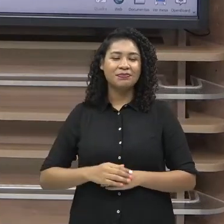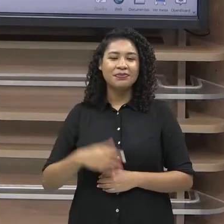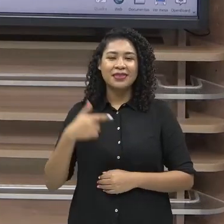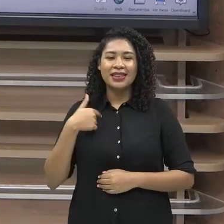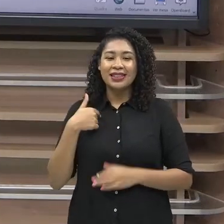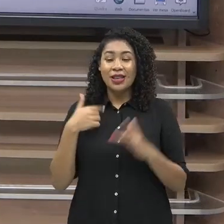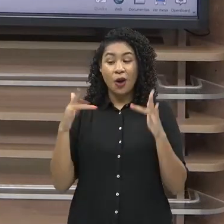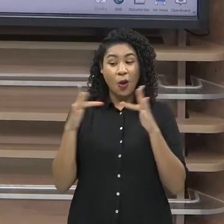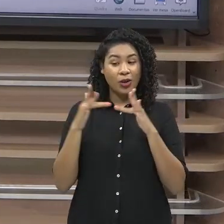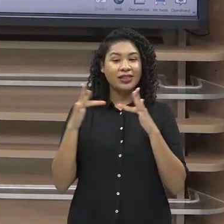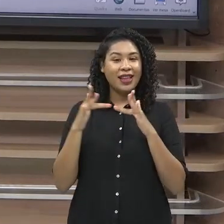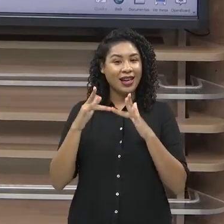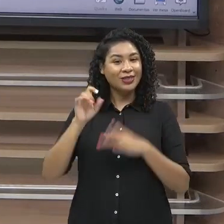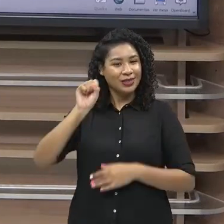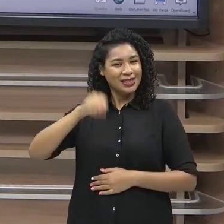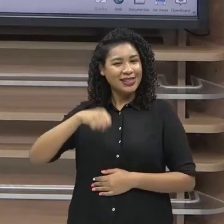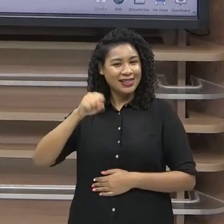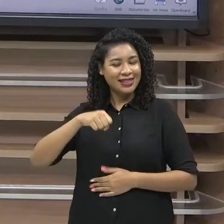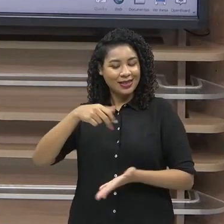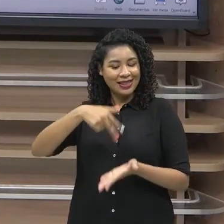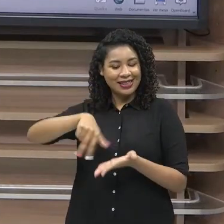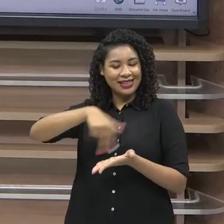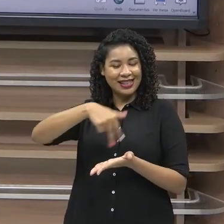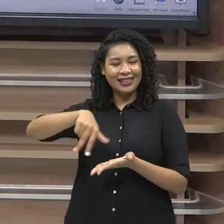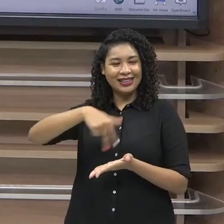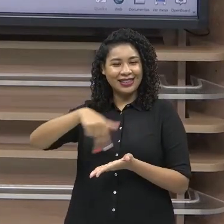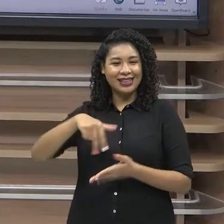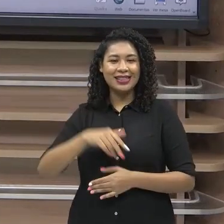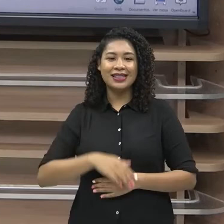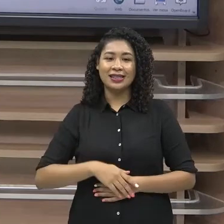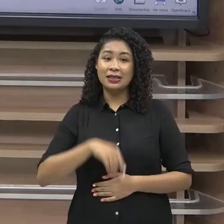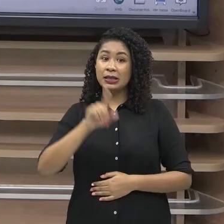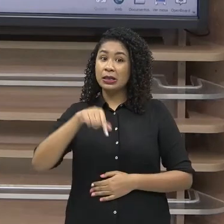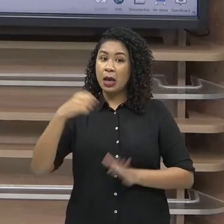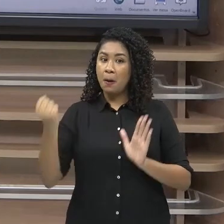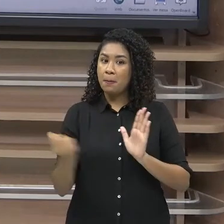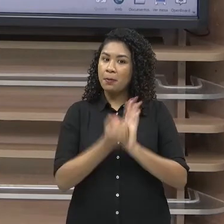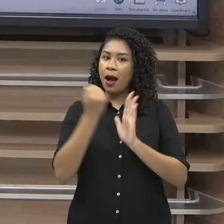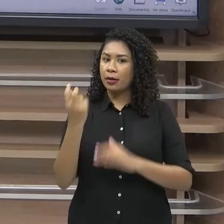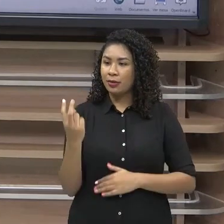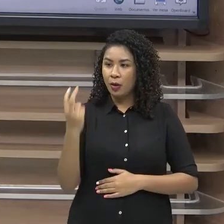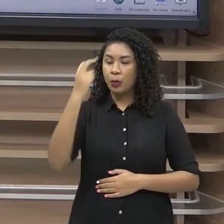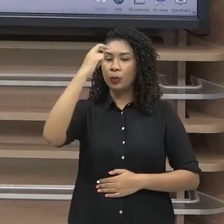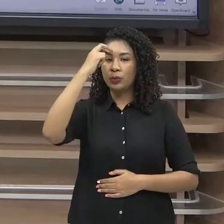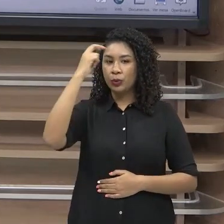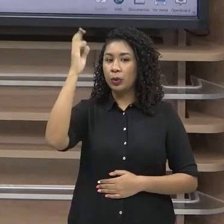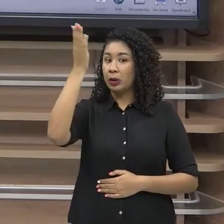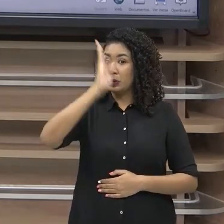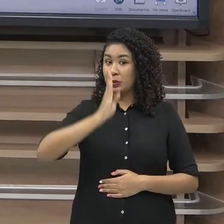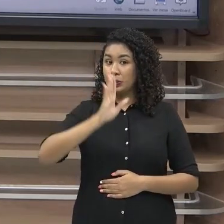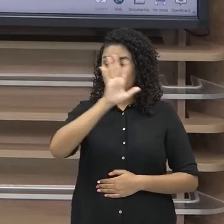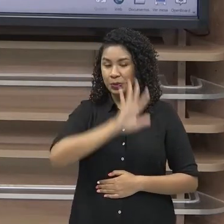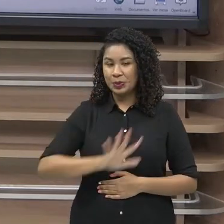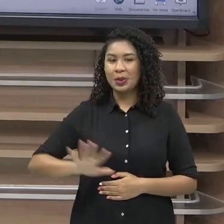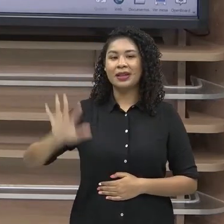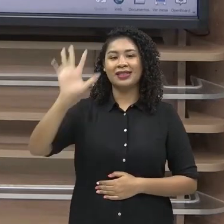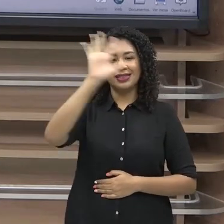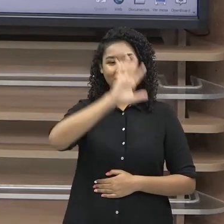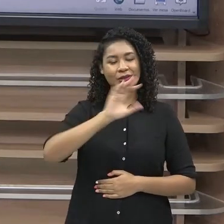com o carimbó, que, por sinal, é um patrimônio material, né, cultural nacional, né, pelo IFAM,